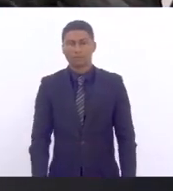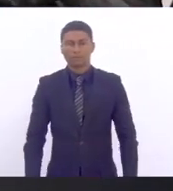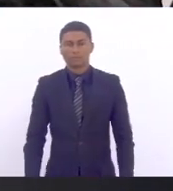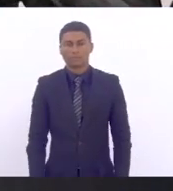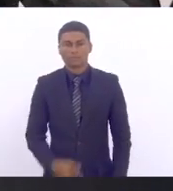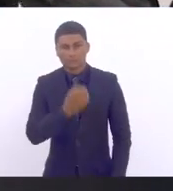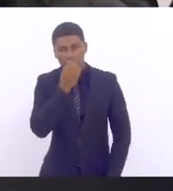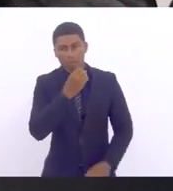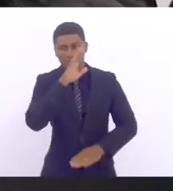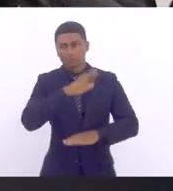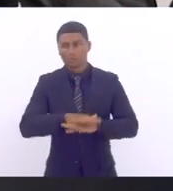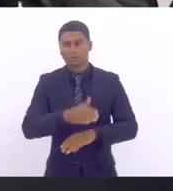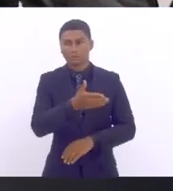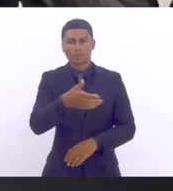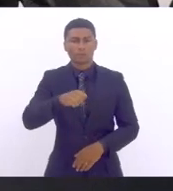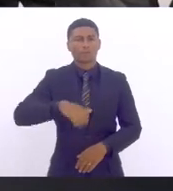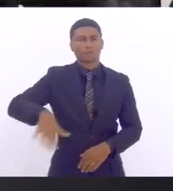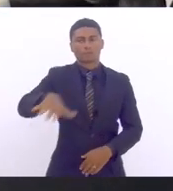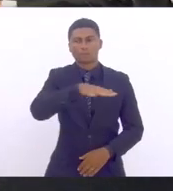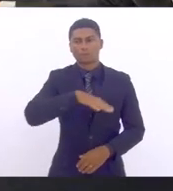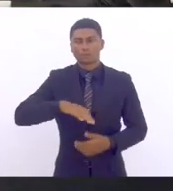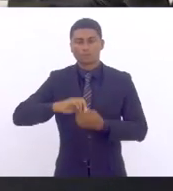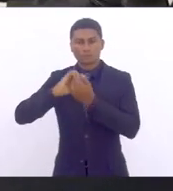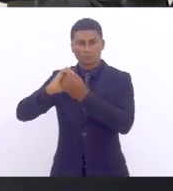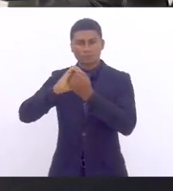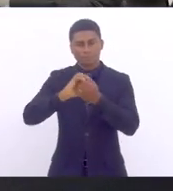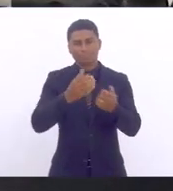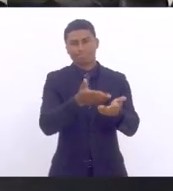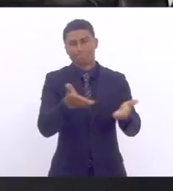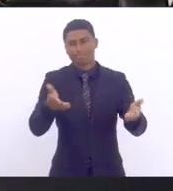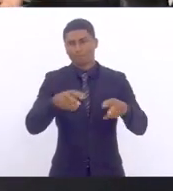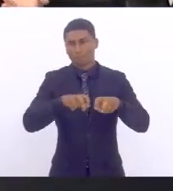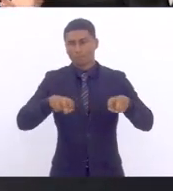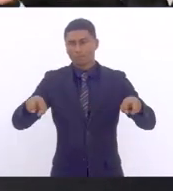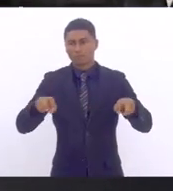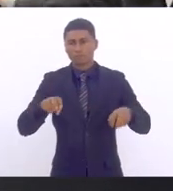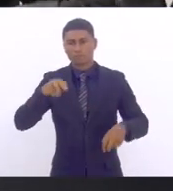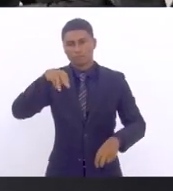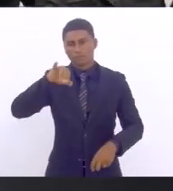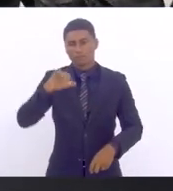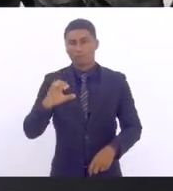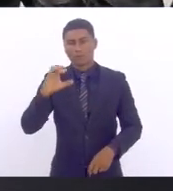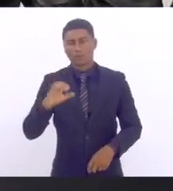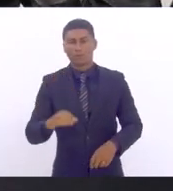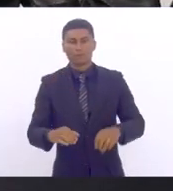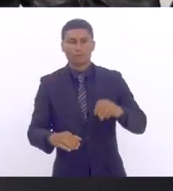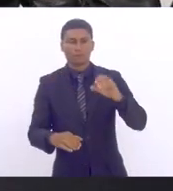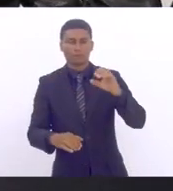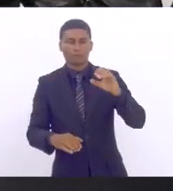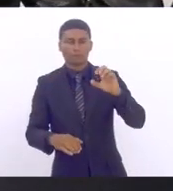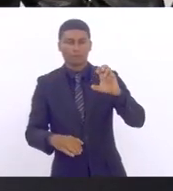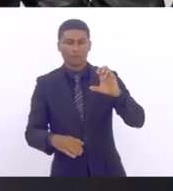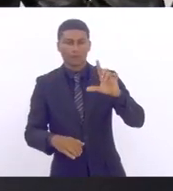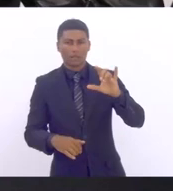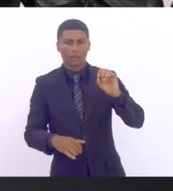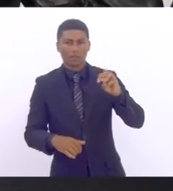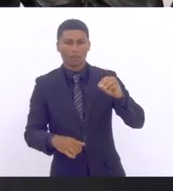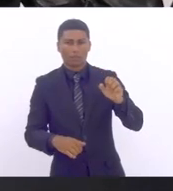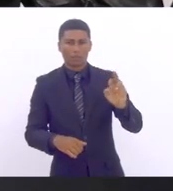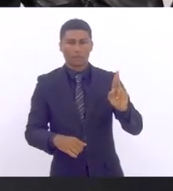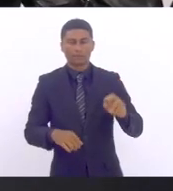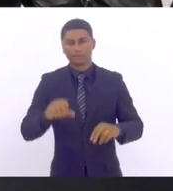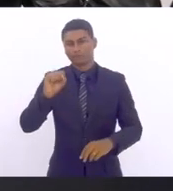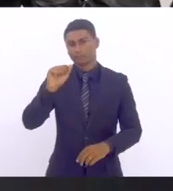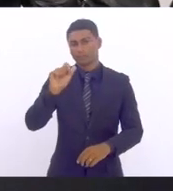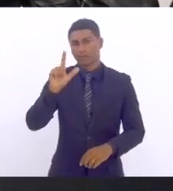Boa tarde a todos. Saudar a mesa. Deputado Carlos Mink, deputado Eliomar Coelho, deputado Salema, os